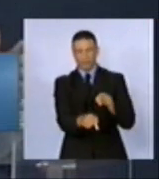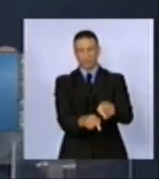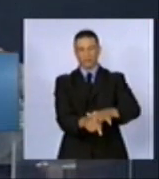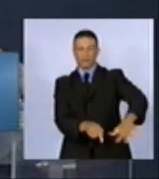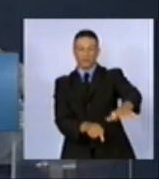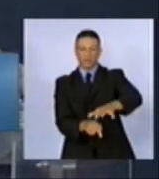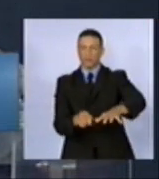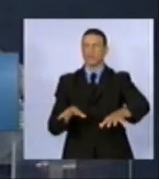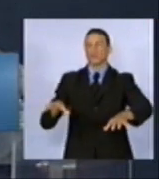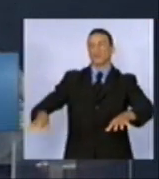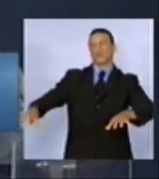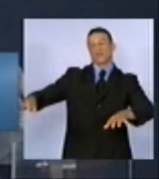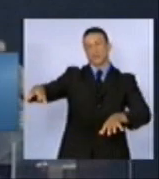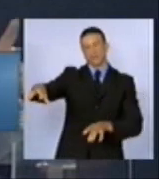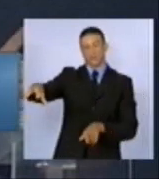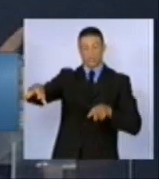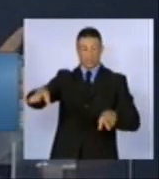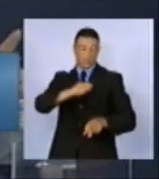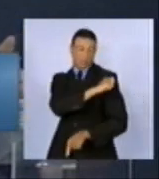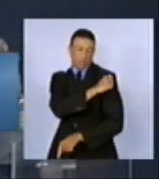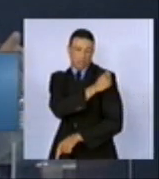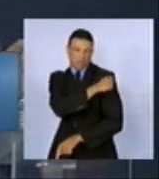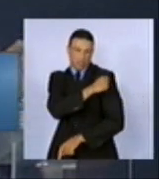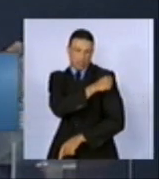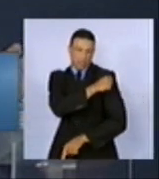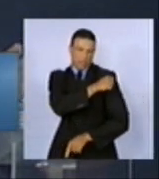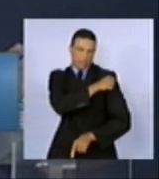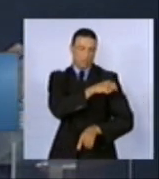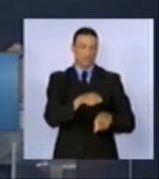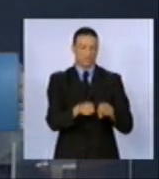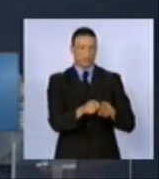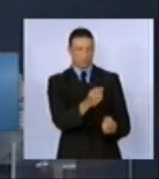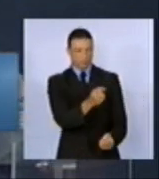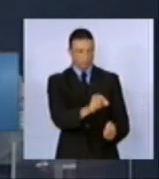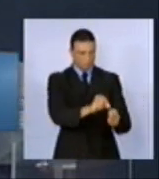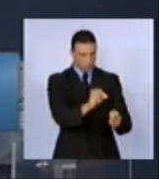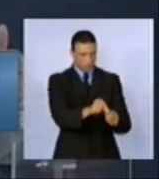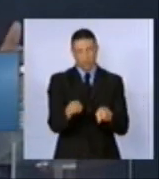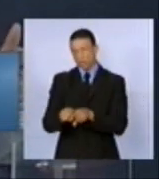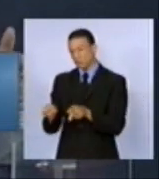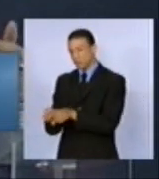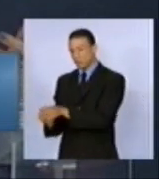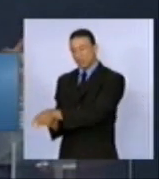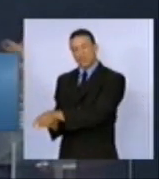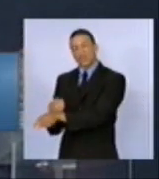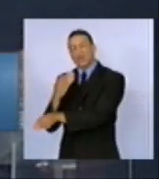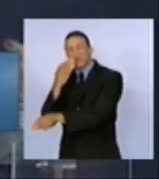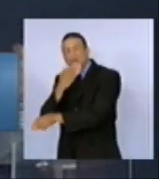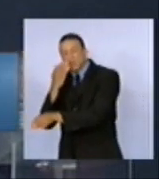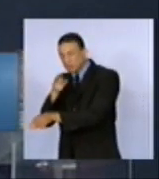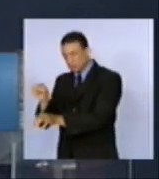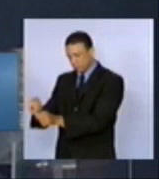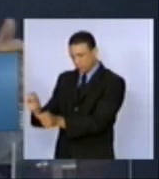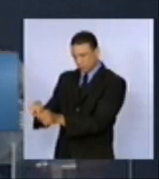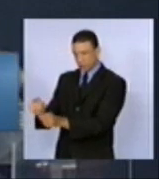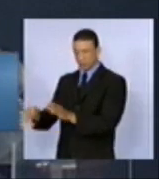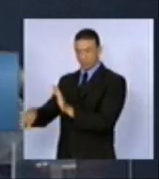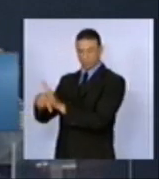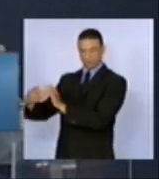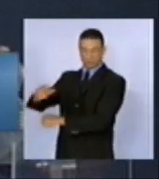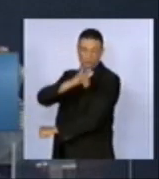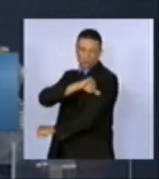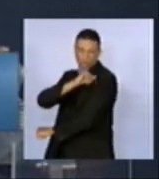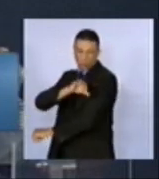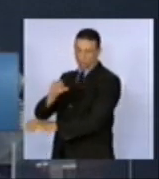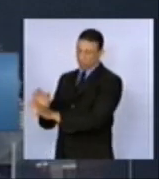hoje ela é a maior produtora de etanol e açúcar cristal do Estado do Rio de Janeiro mói cerca de 900.000 toneladas de cana e